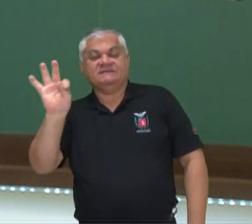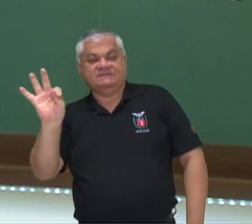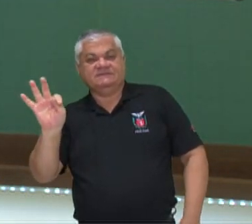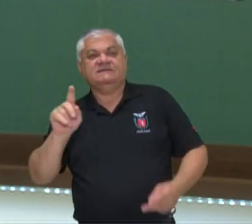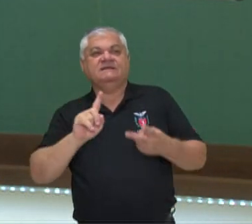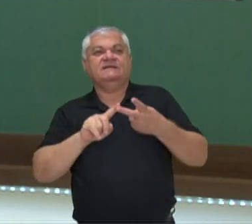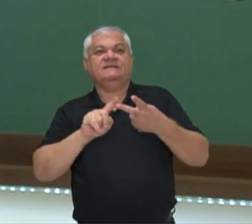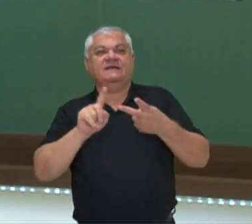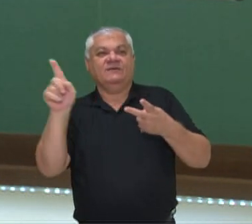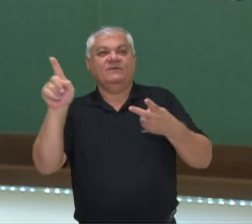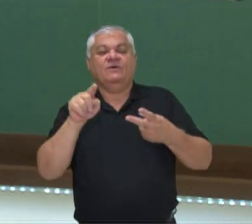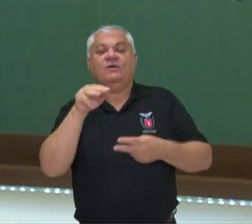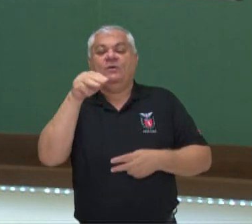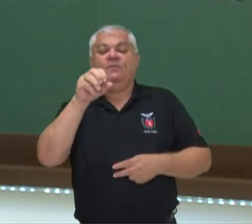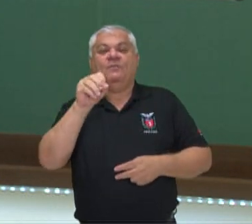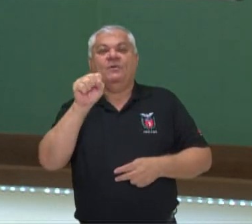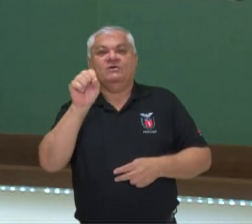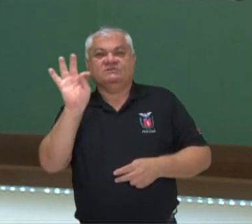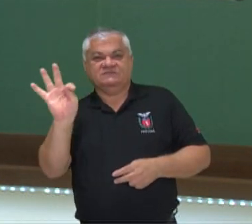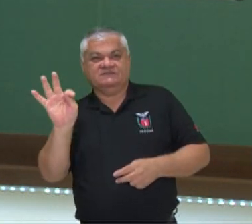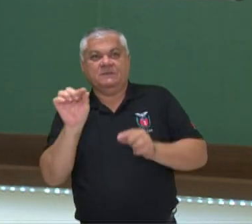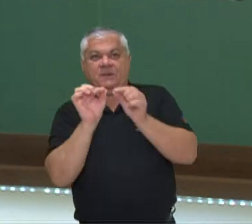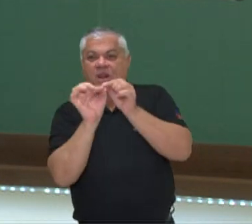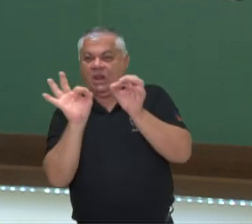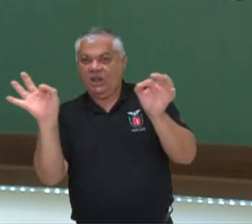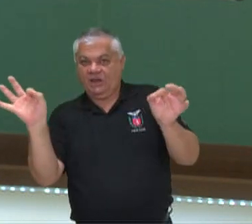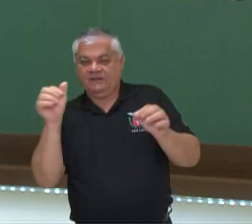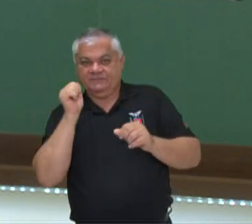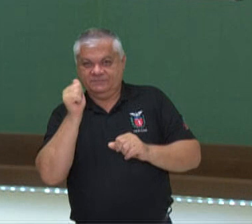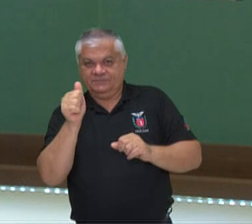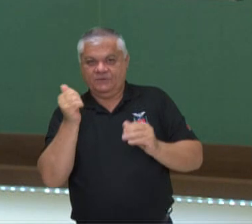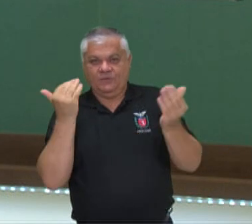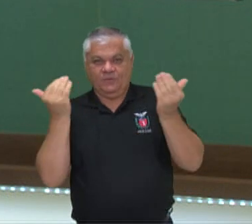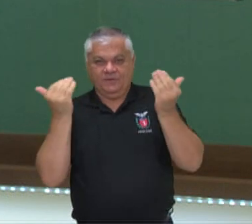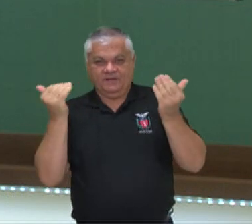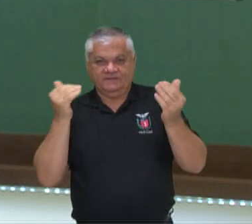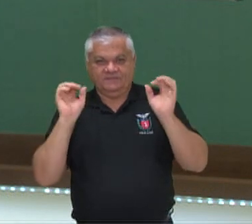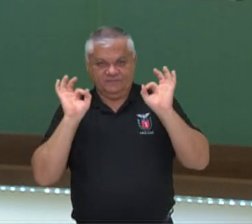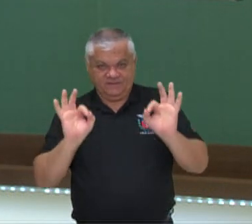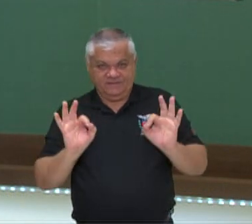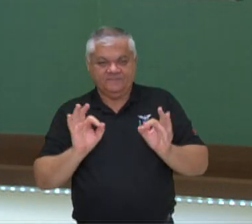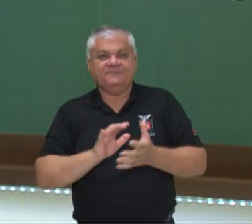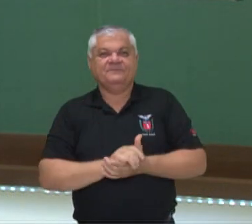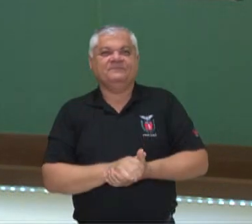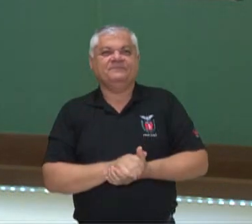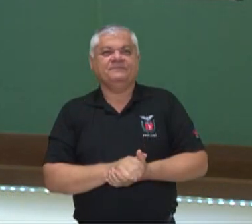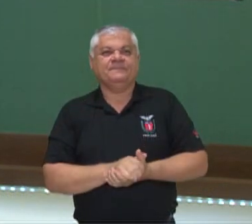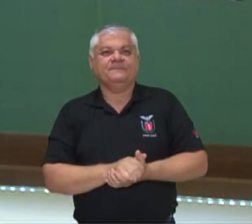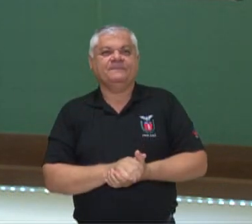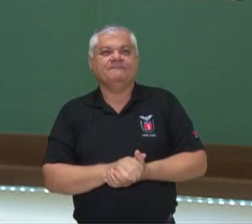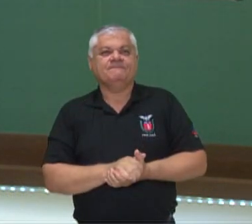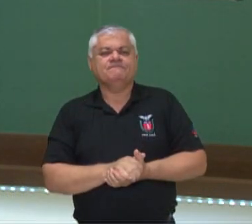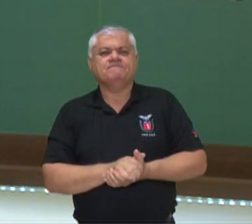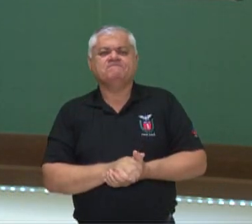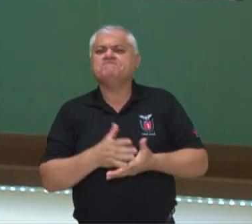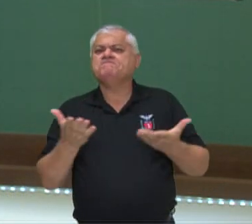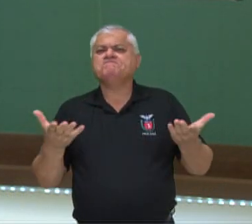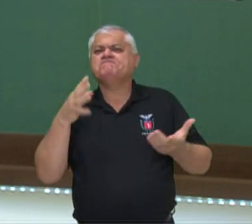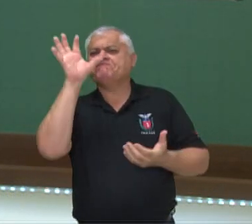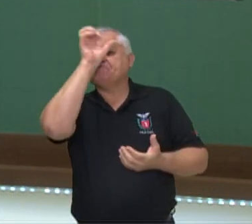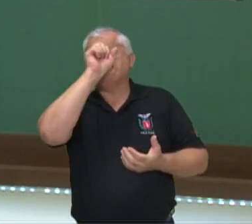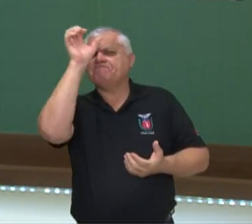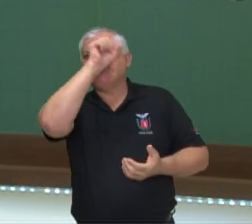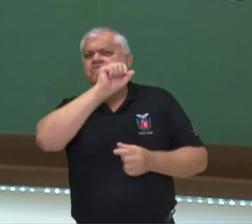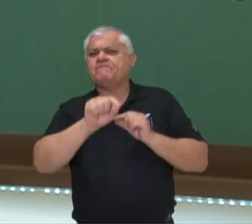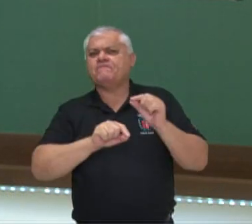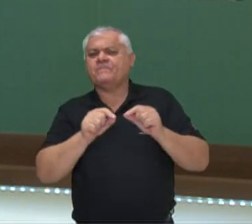adjetivo longo, por isso que é o most. Esse ER aqui é para comparativo, não é para entrar, tá bom? E aí, pessoal, o que nós